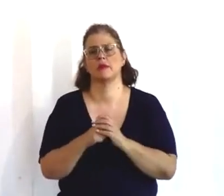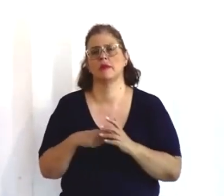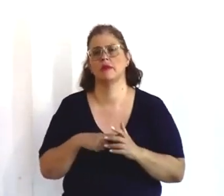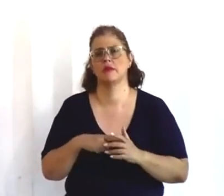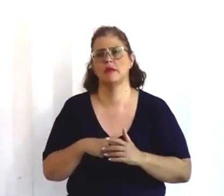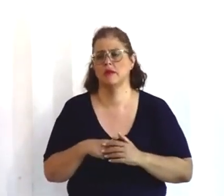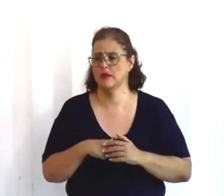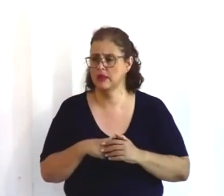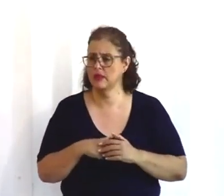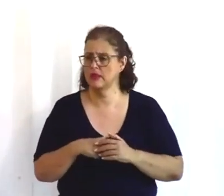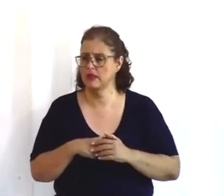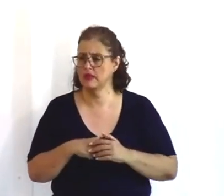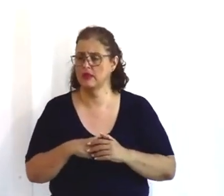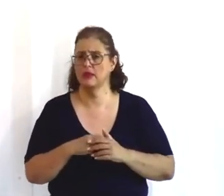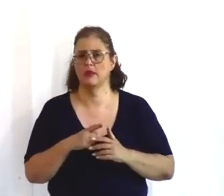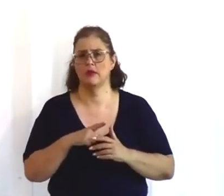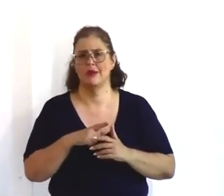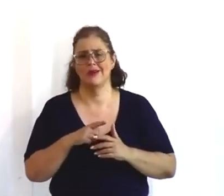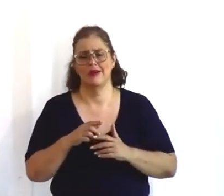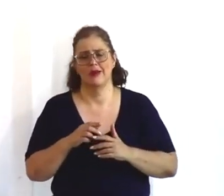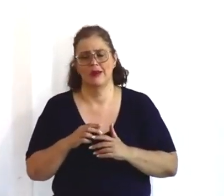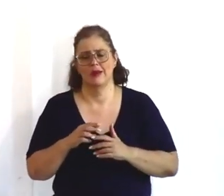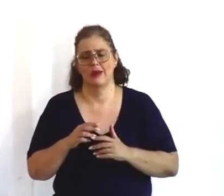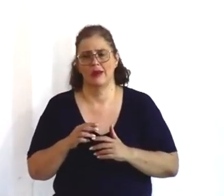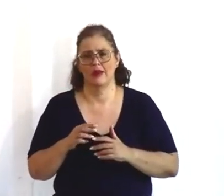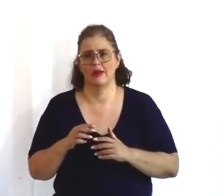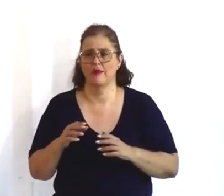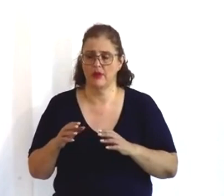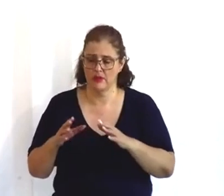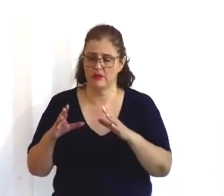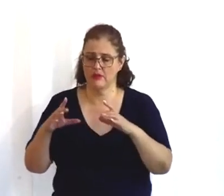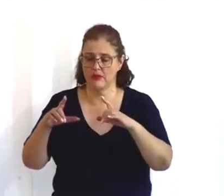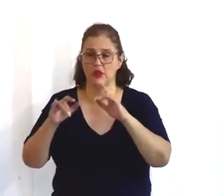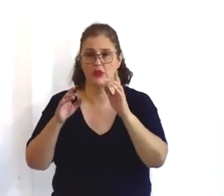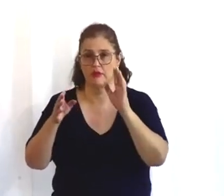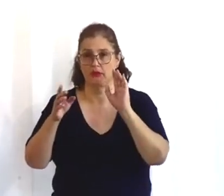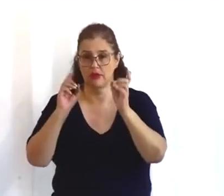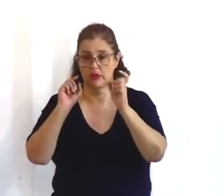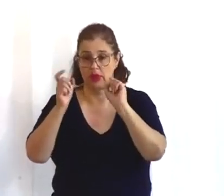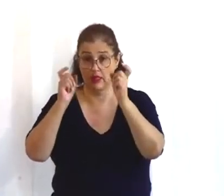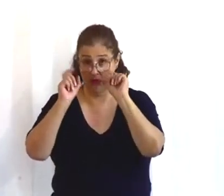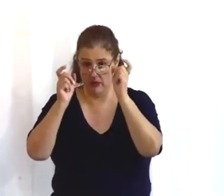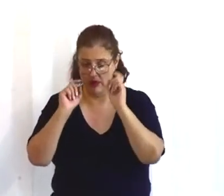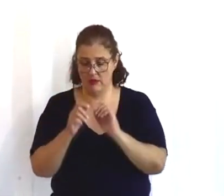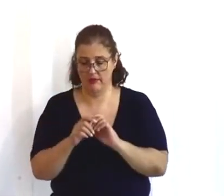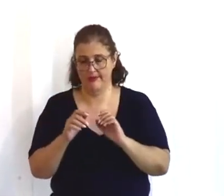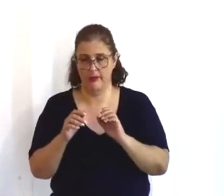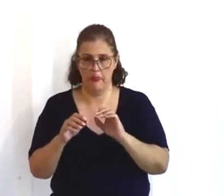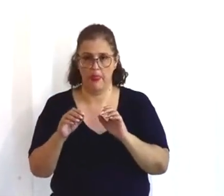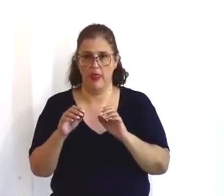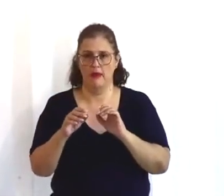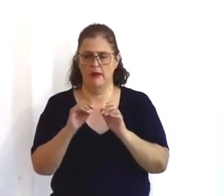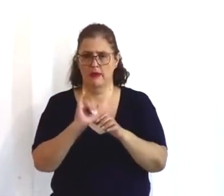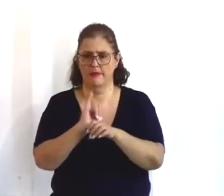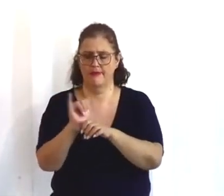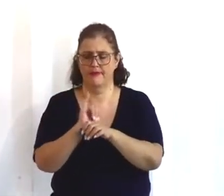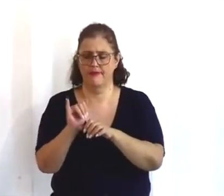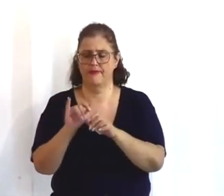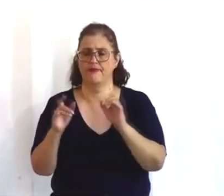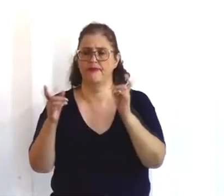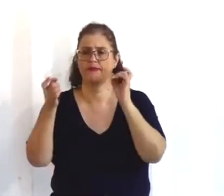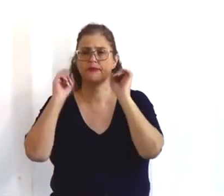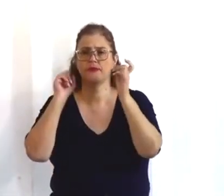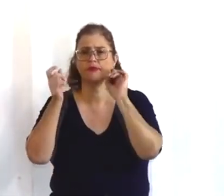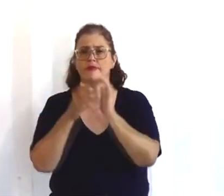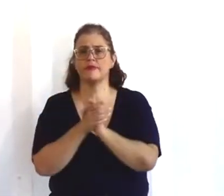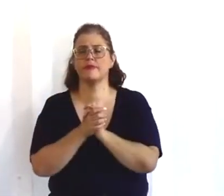oficiais orava, e aquilo apertou meu coração. Foi um tempo de quebrantamento para nós, presbíteros, diáconos e pastores. Nós precisamos chorar sim,